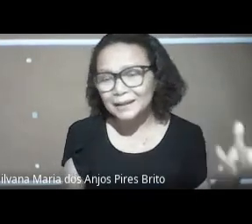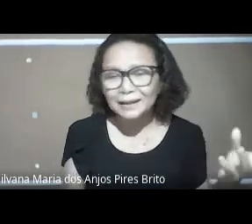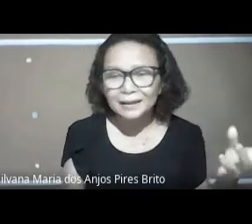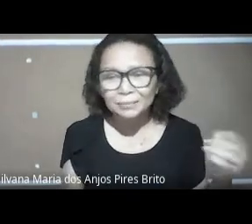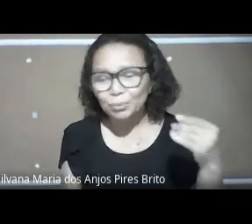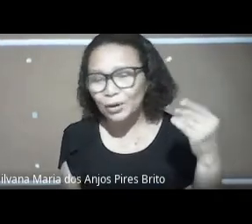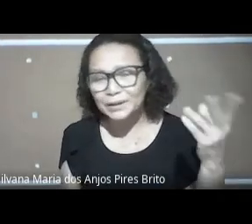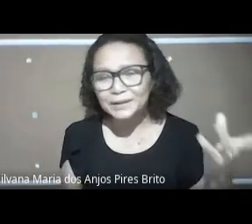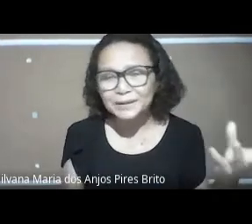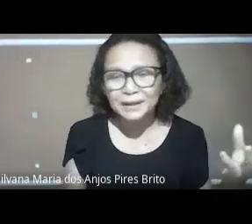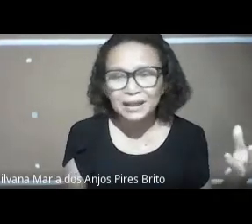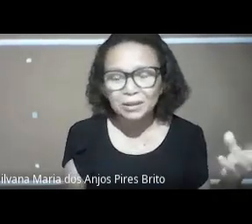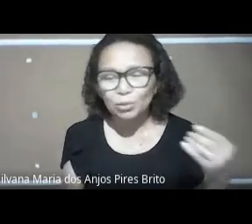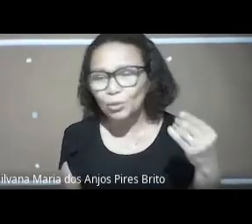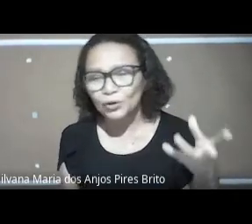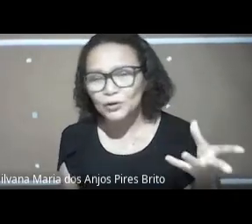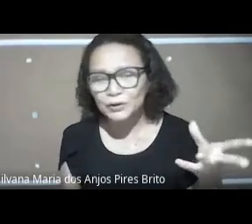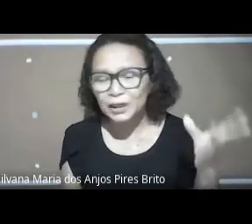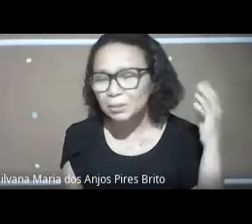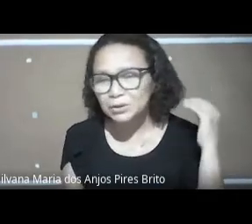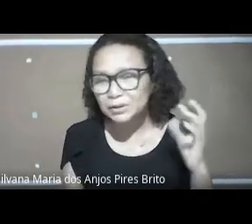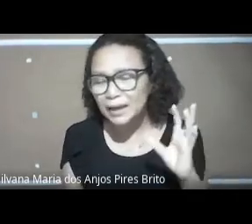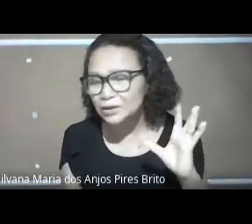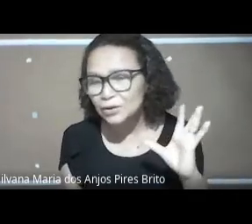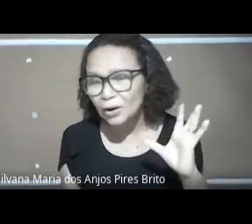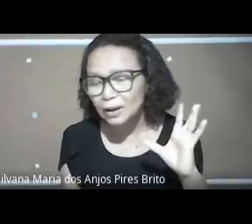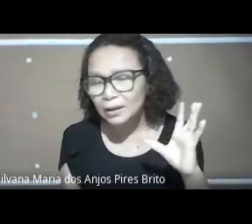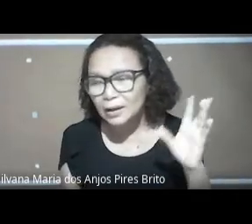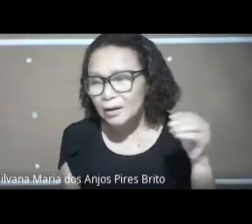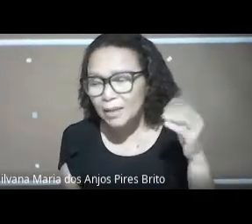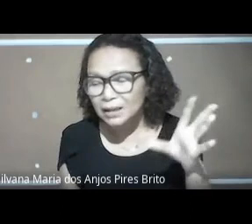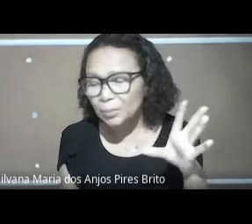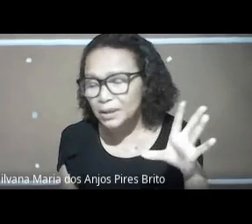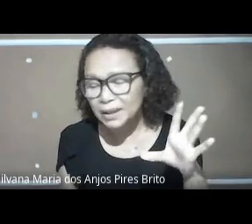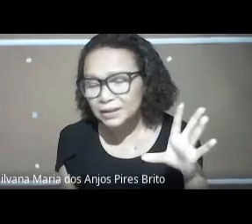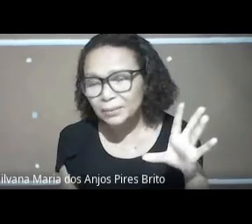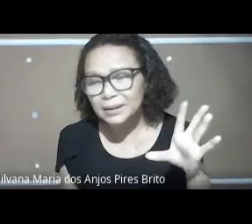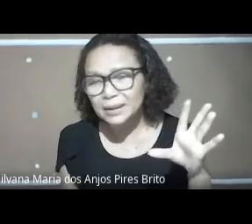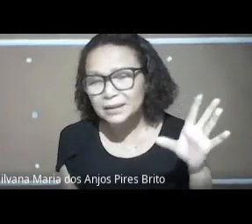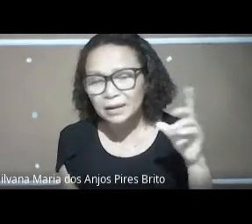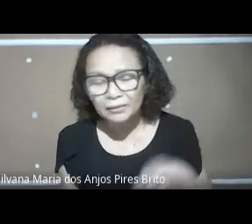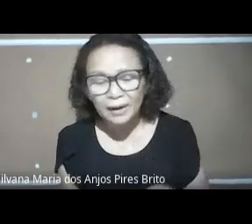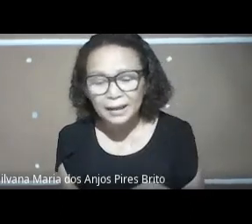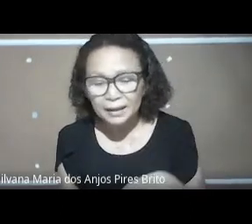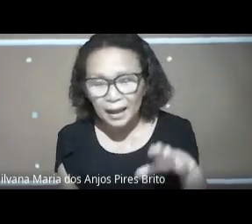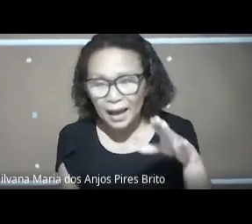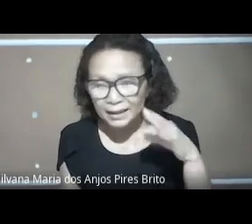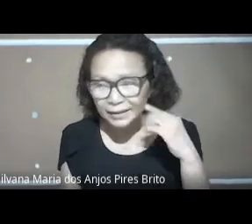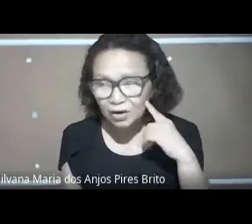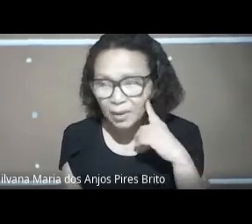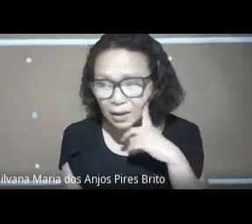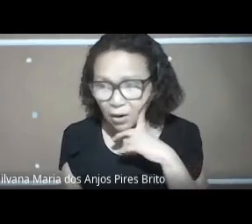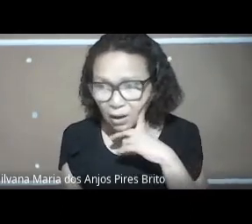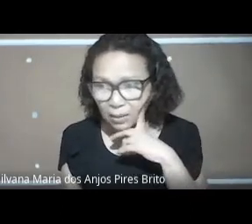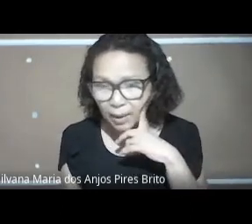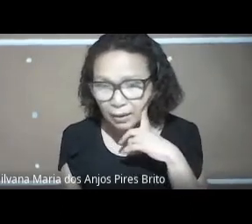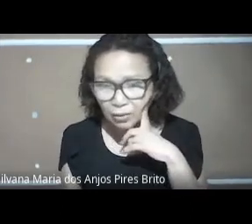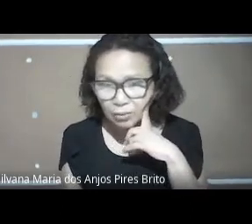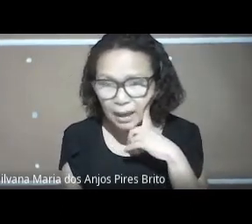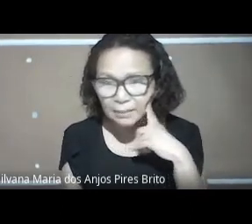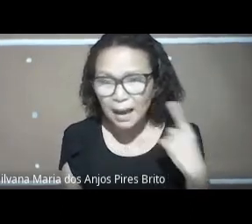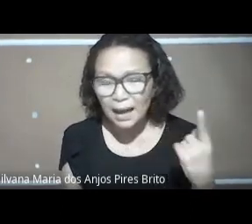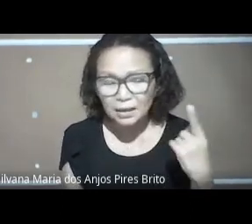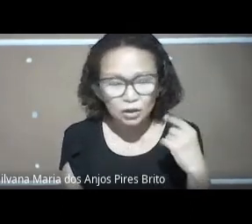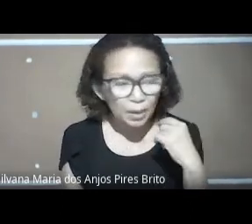de sílabo, polissílabo, monossílabo, isso na escola. Mas no processo de alfabetização, ele vai, assim como ele olha